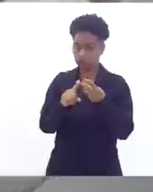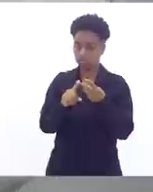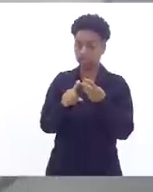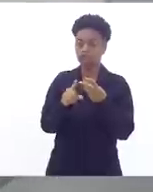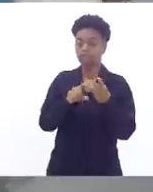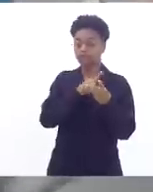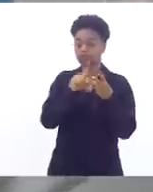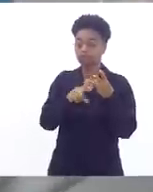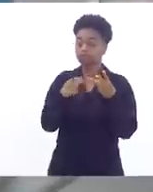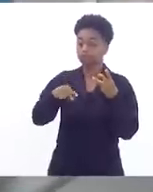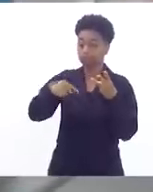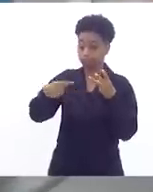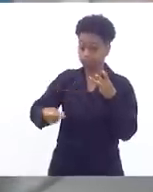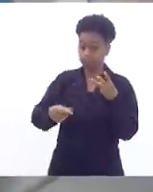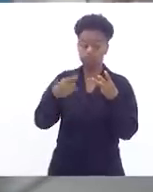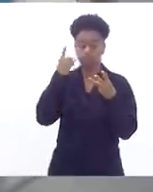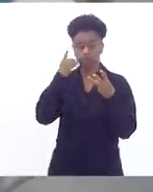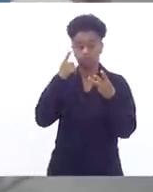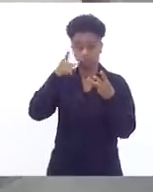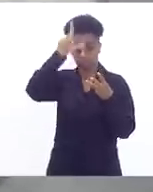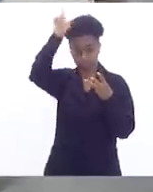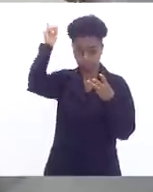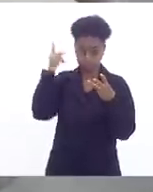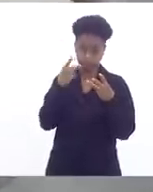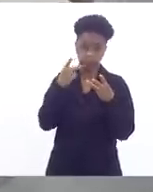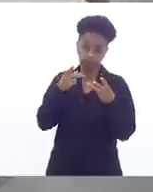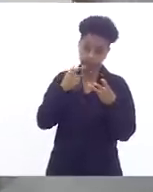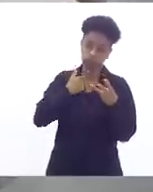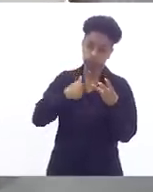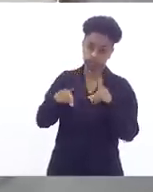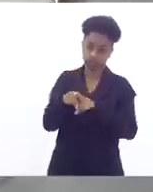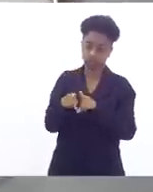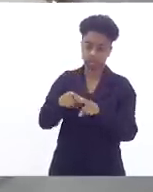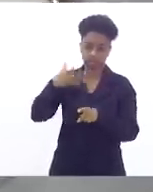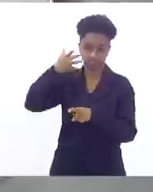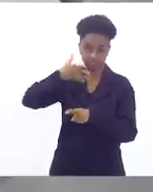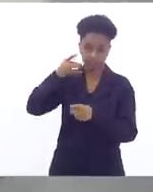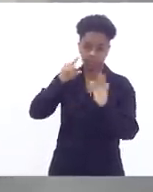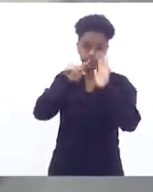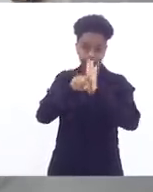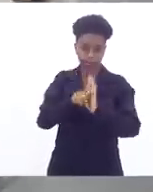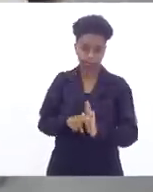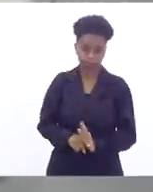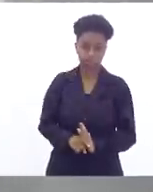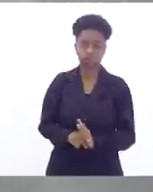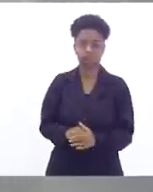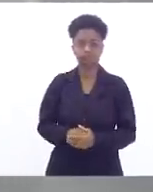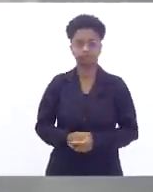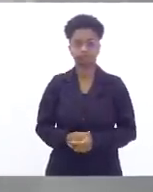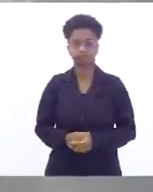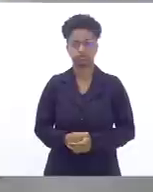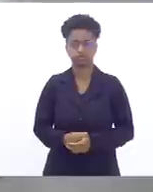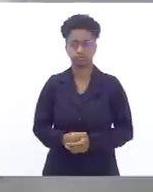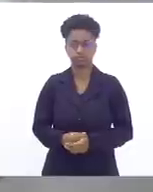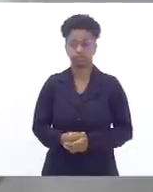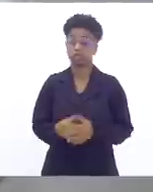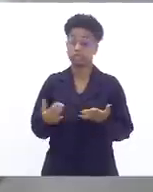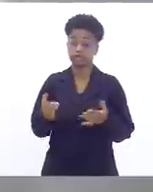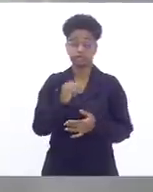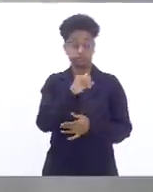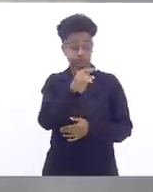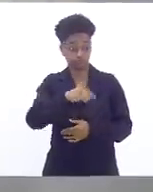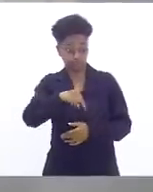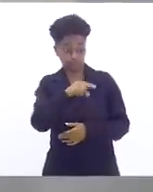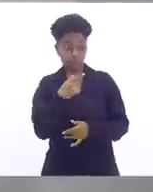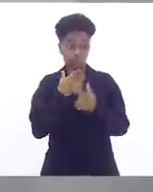falar o Deputado Luiz Paulo quer fazer também algumas perguntas específicas e quem desejar falar